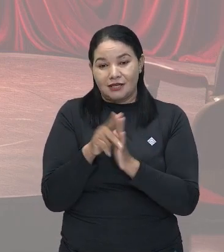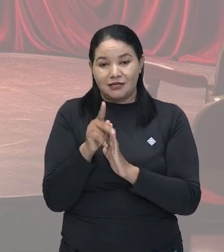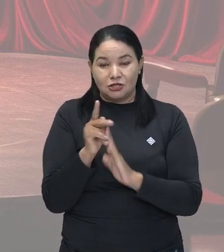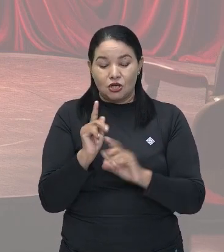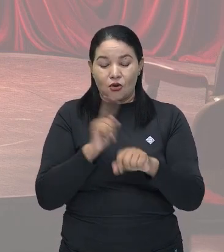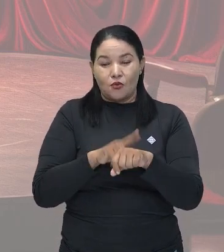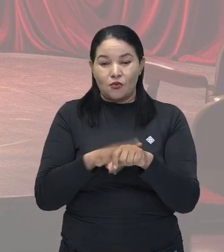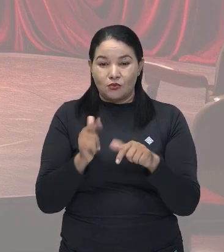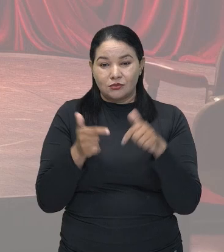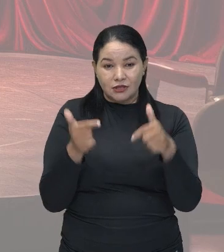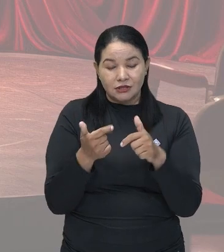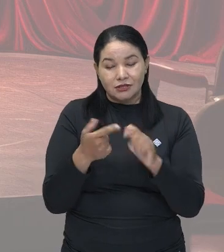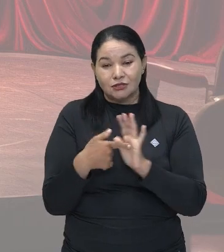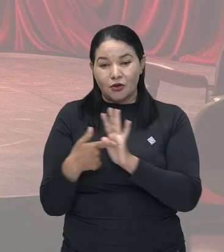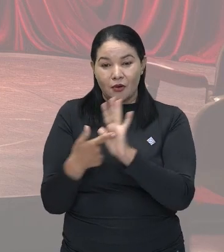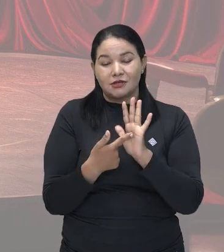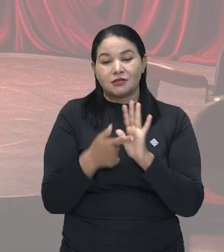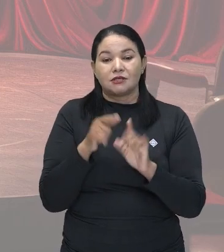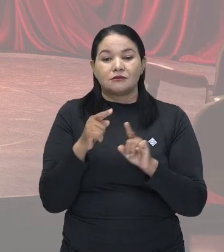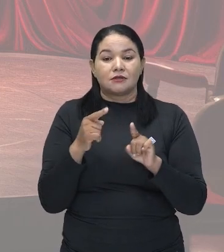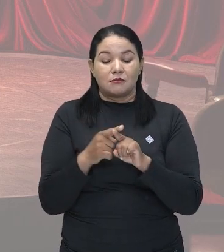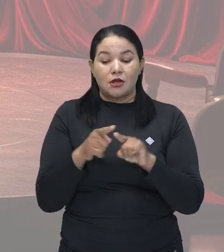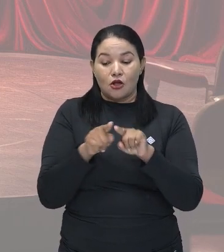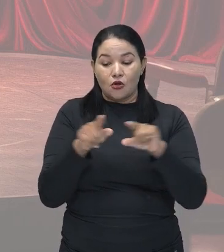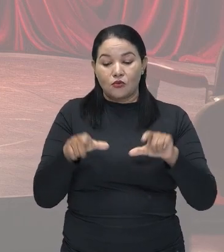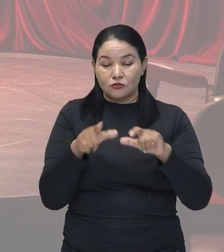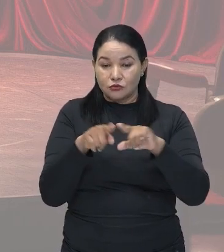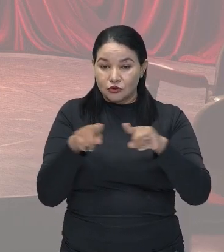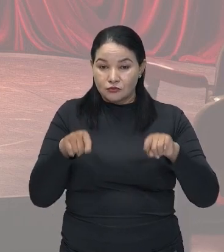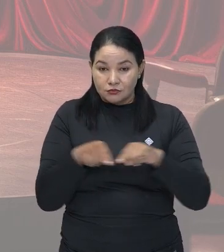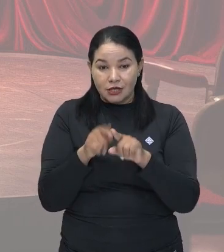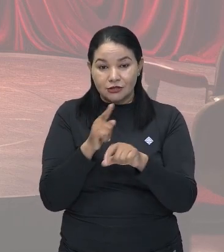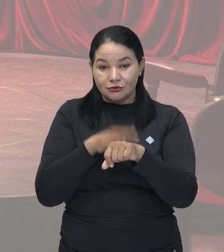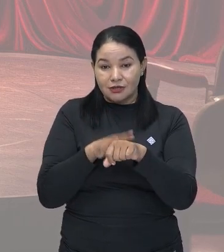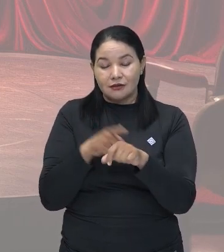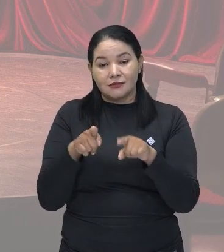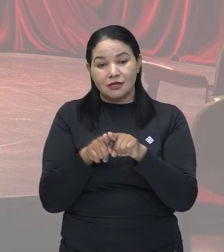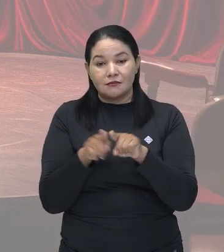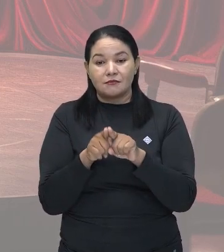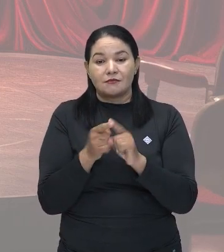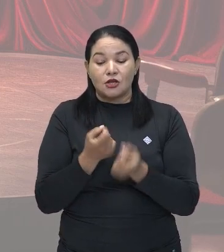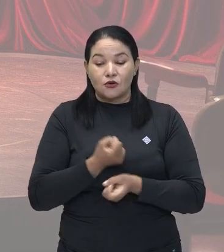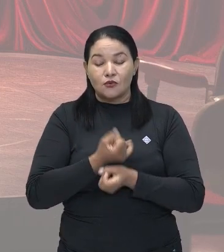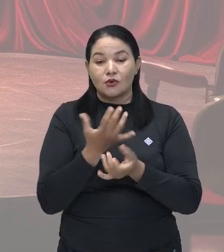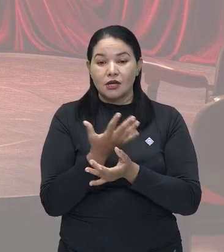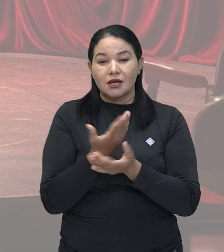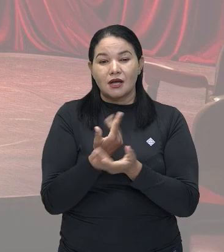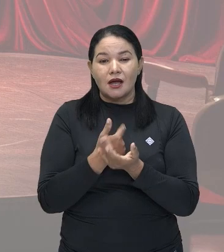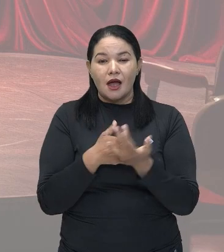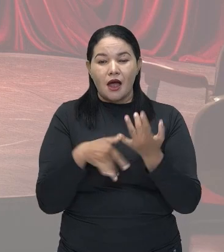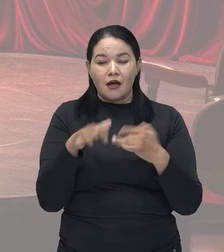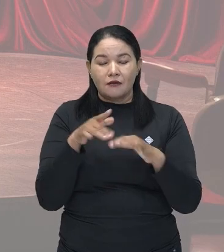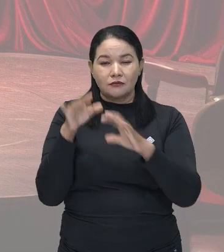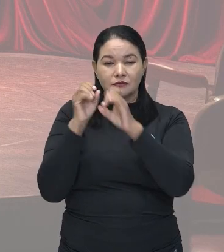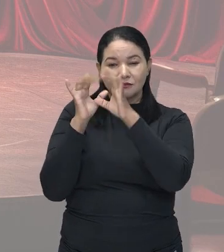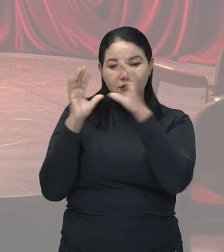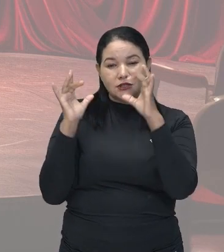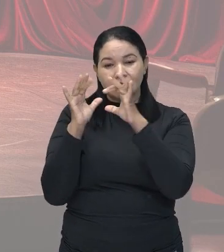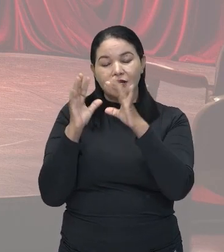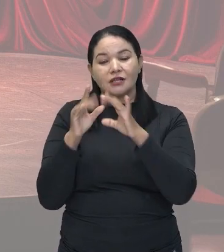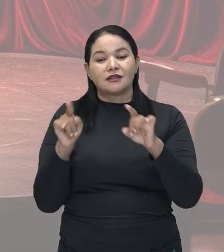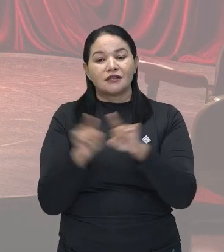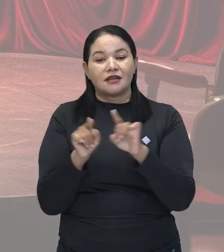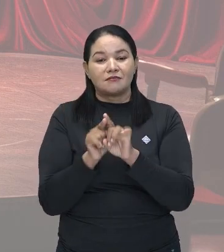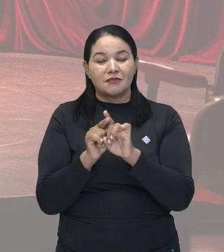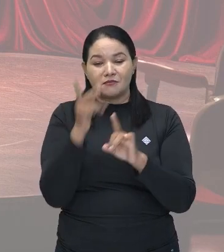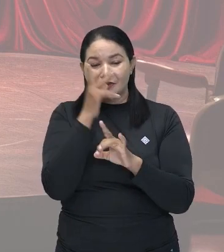ambienta e ilustra o espaço-tempo, materializando o imaginário e aproximando